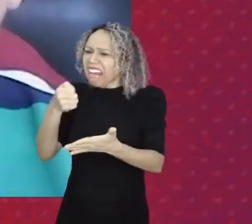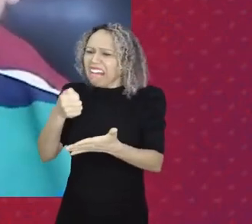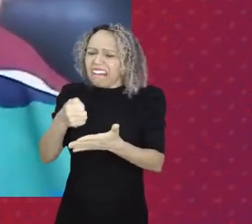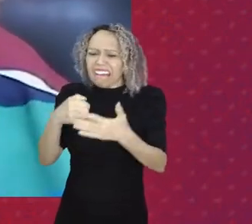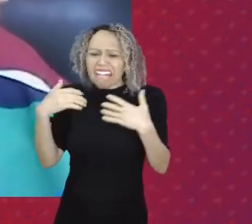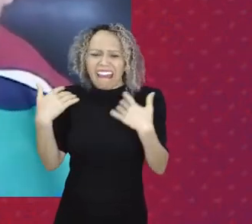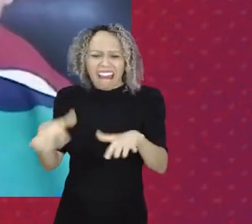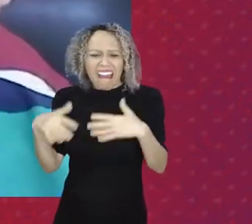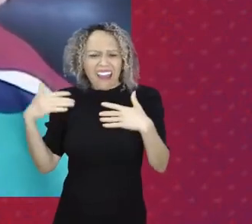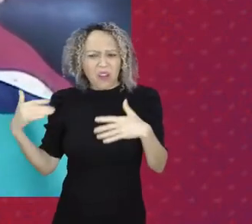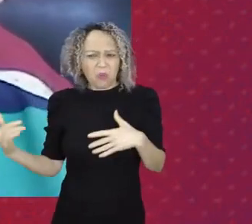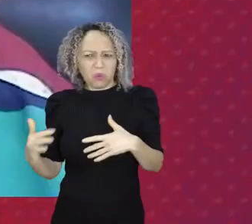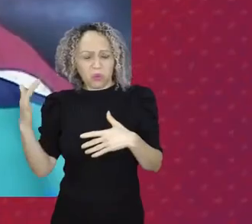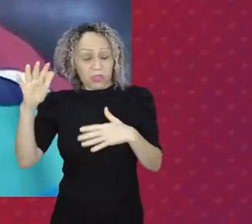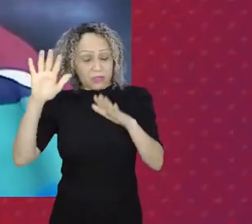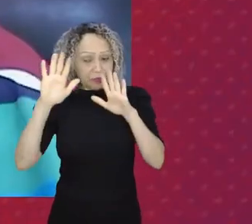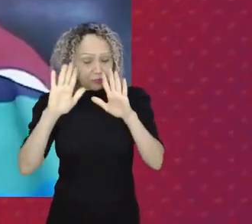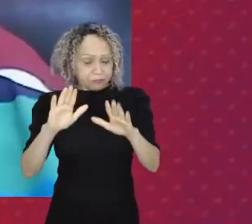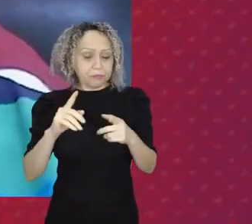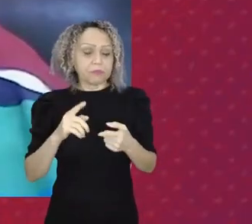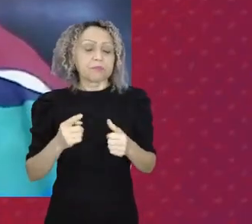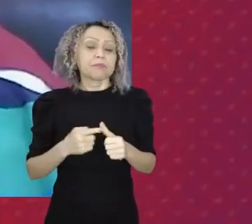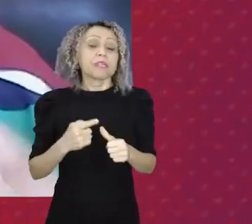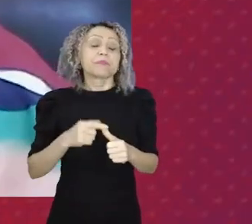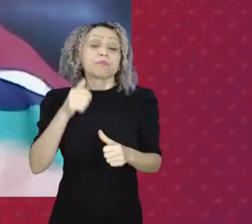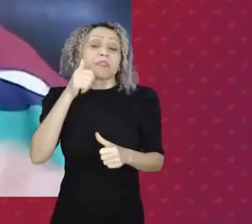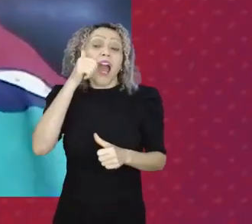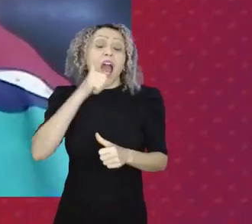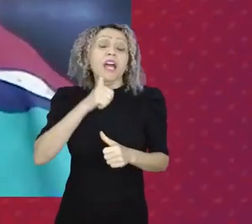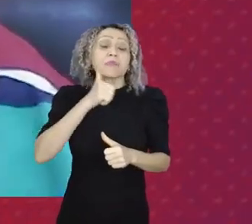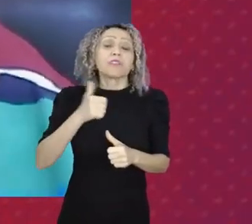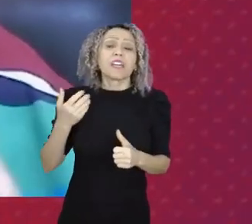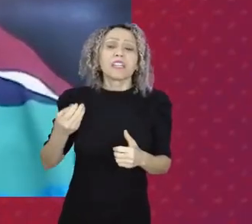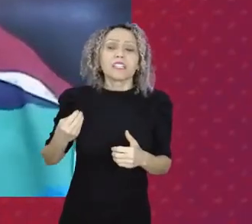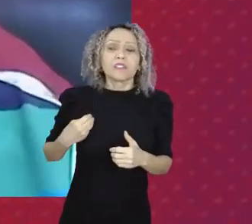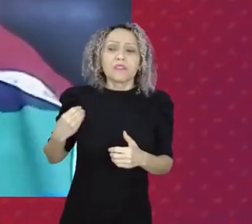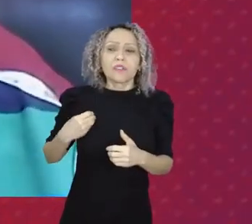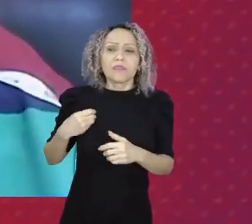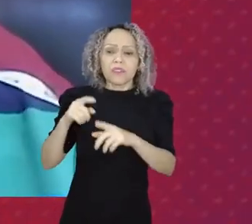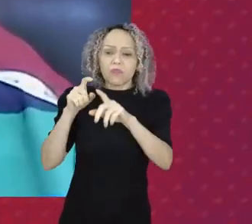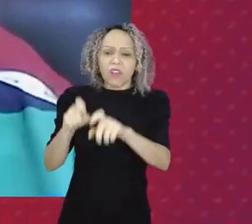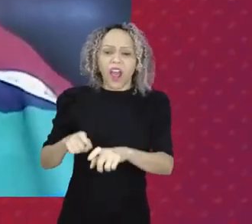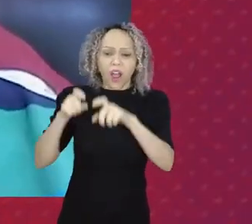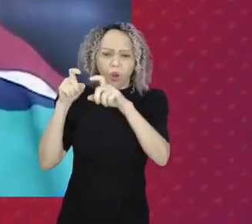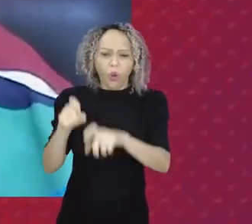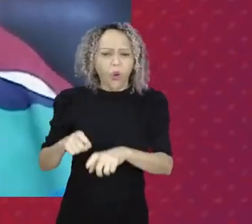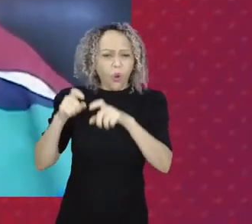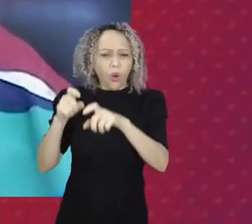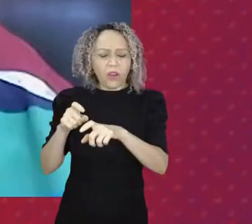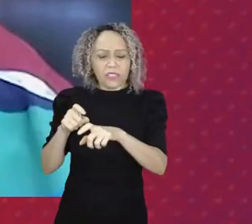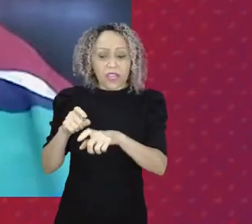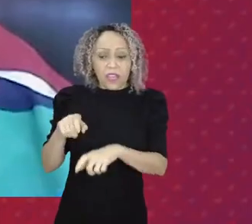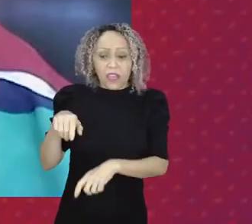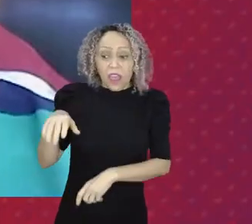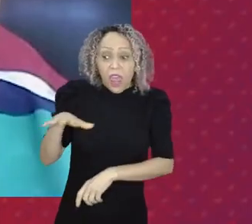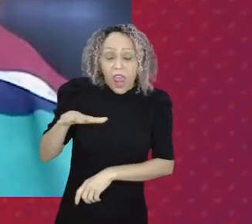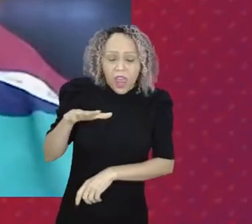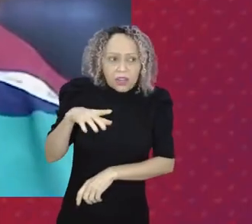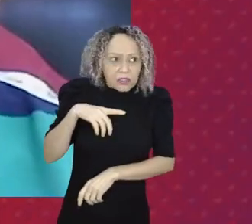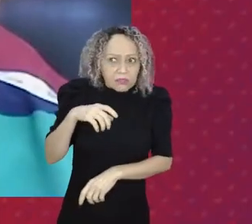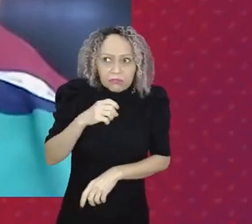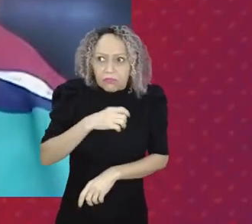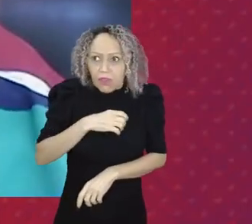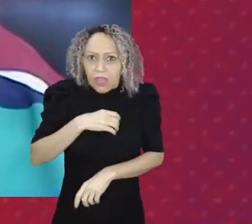tinha vindo da roça, tinham o sentimento de que elas não podiam falar. Era o medo de falar, de se